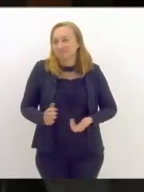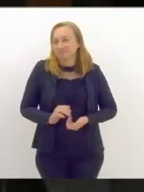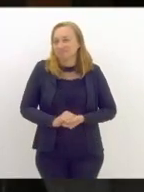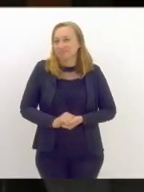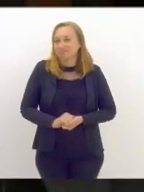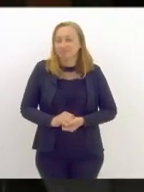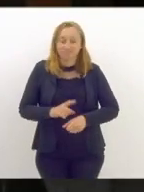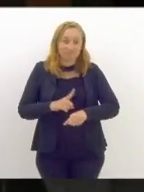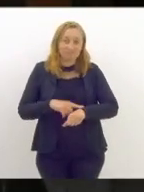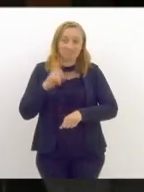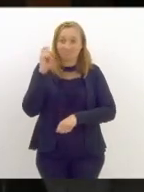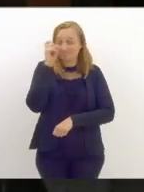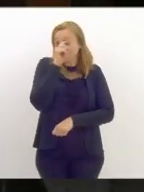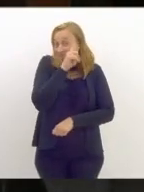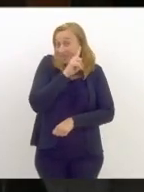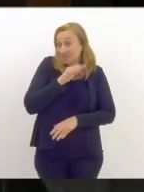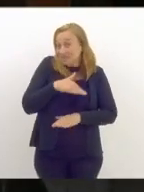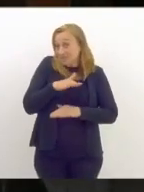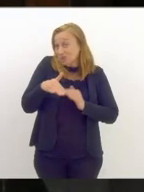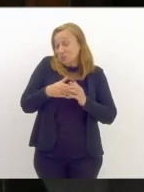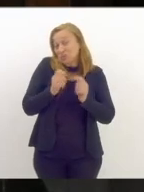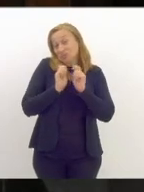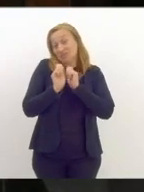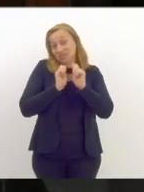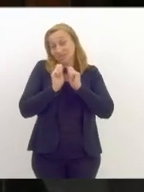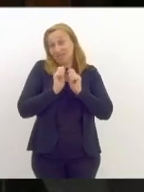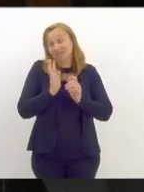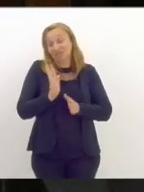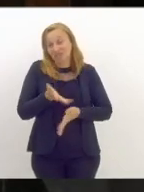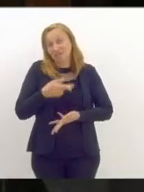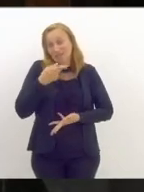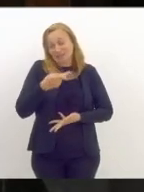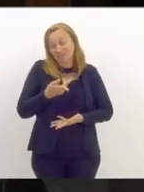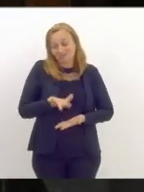Esse é o momento mais difícil do que todas as entrevistas que eu já dei na minha vida.